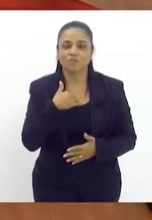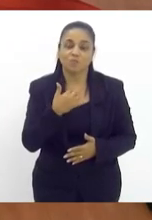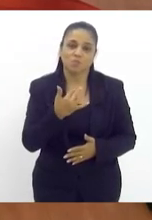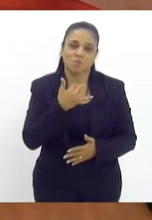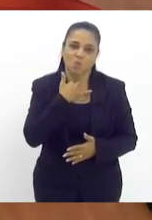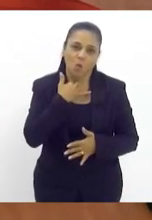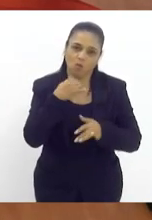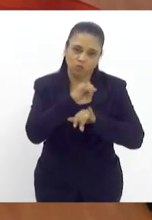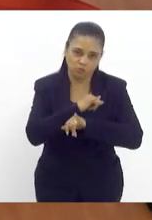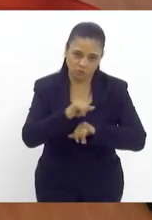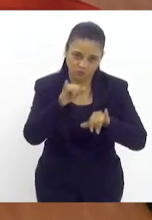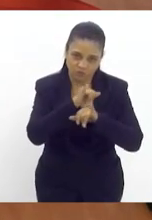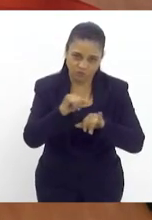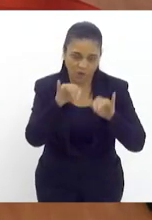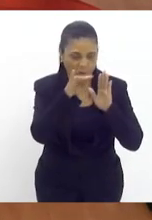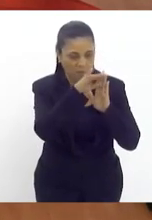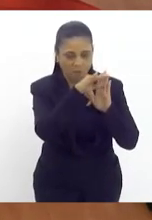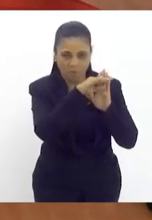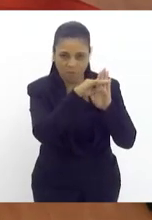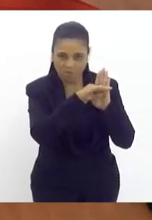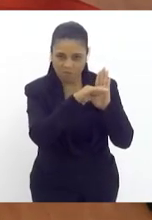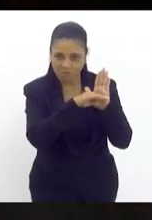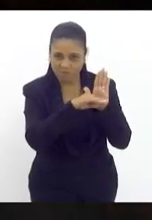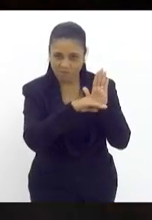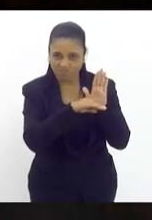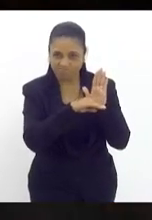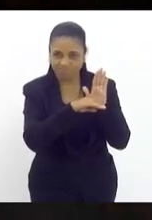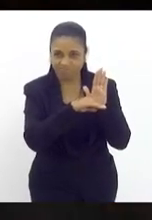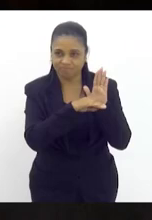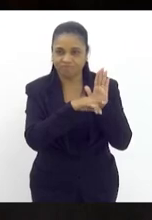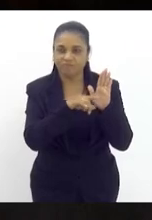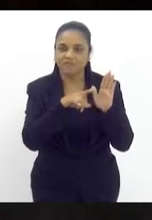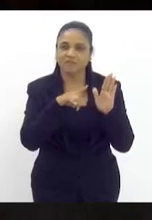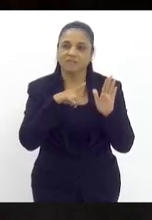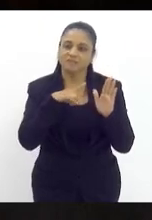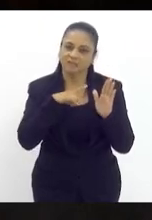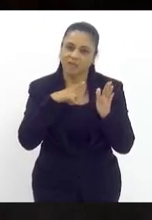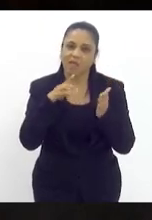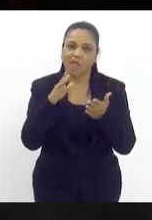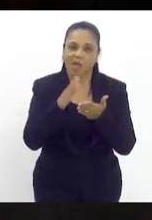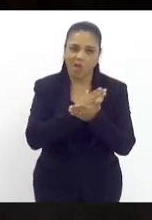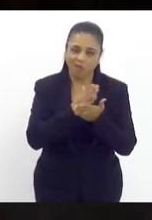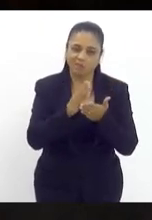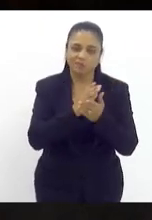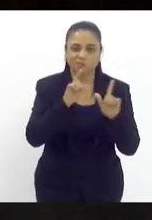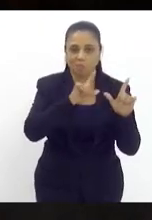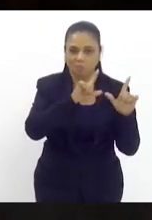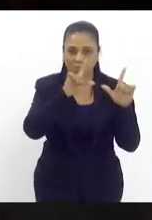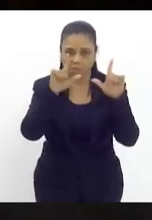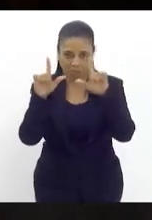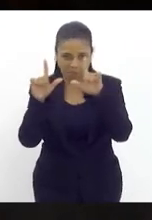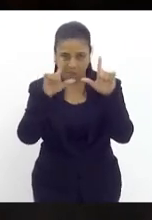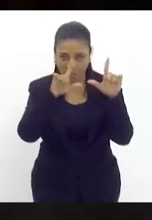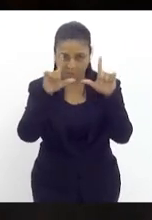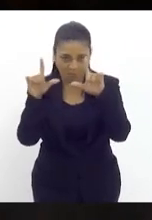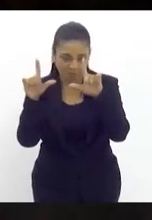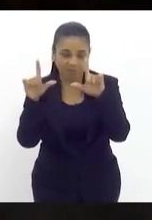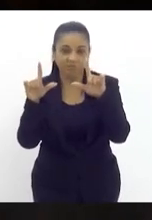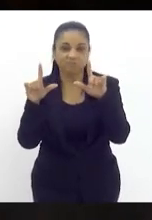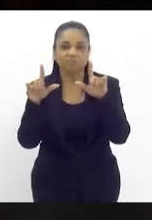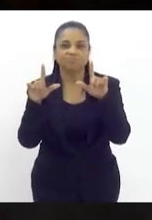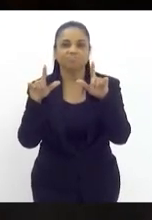hoje divulgar os programas, eu tenho alguns PowerPoints que nós fizemos e tudo,